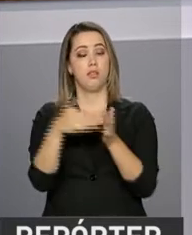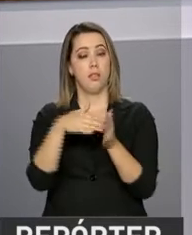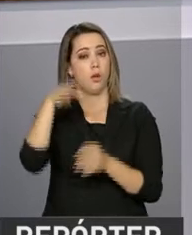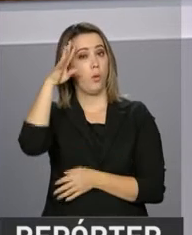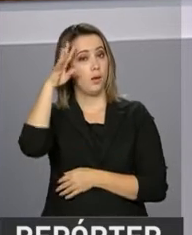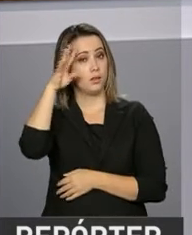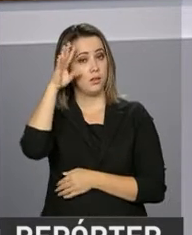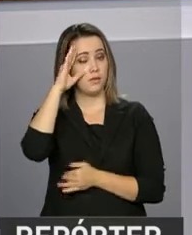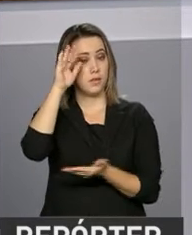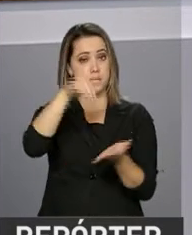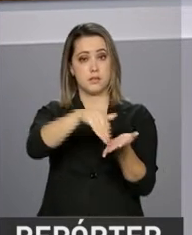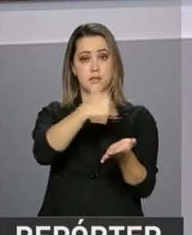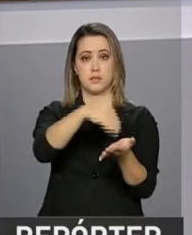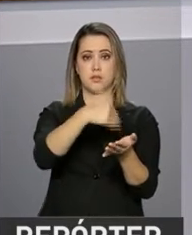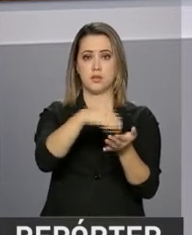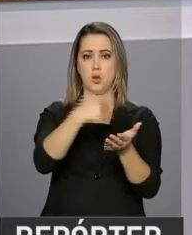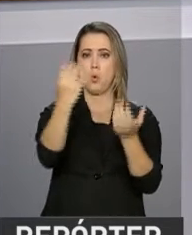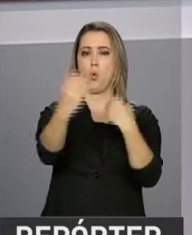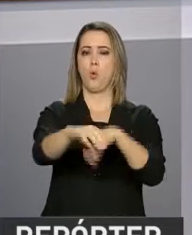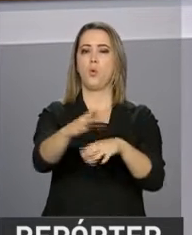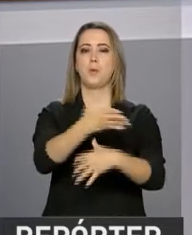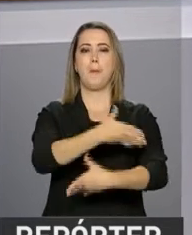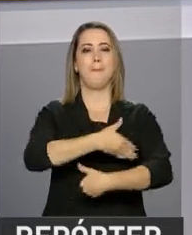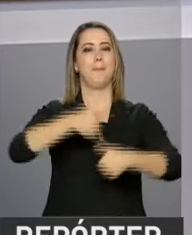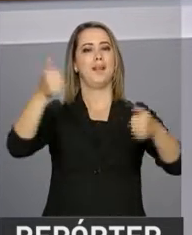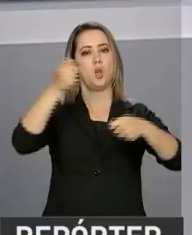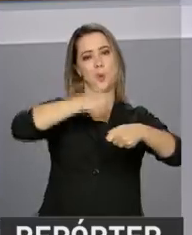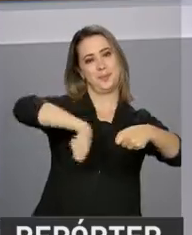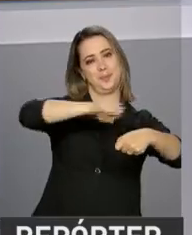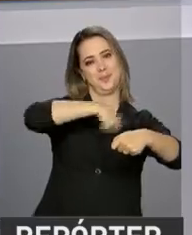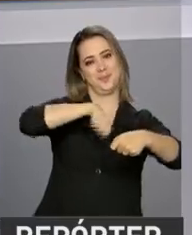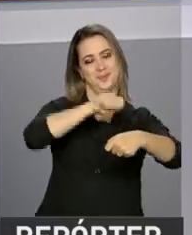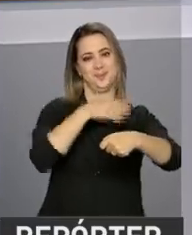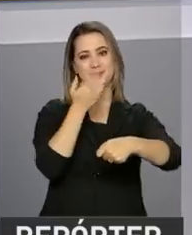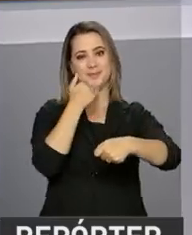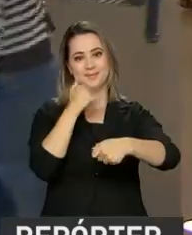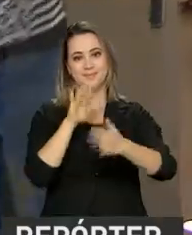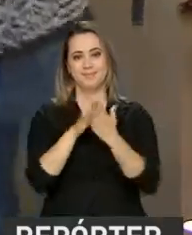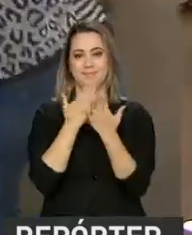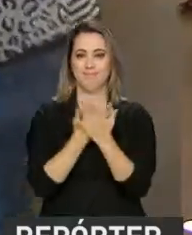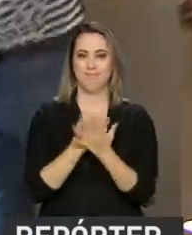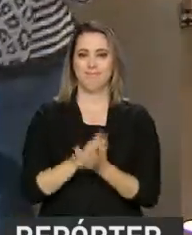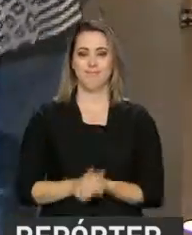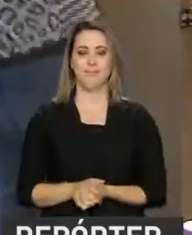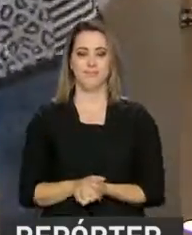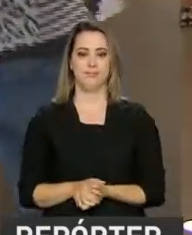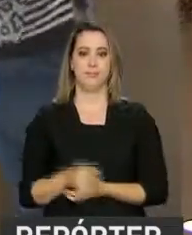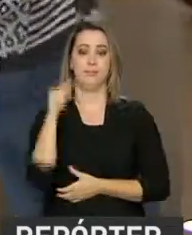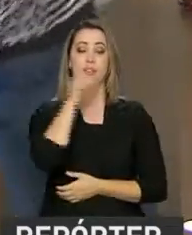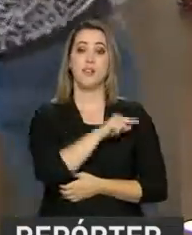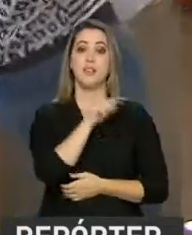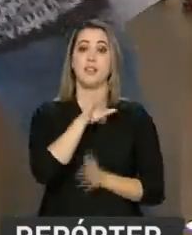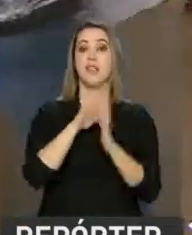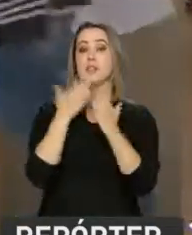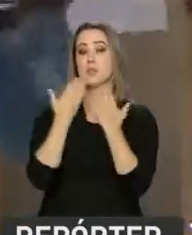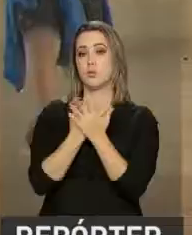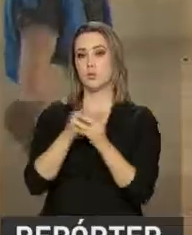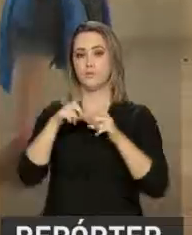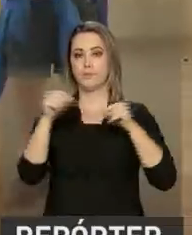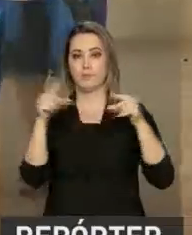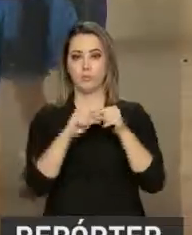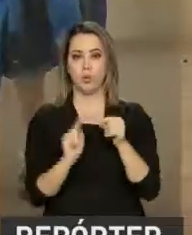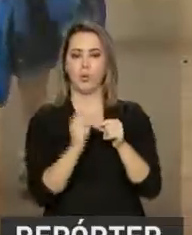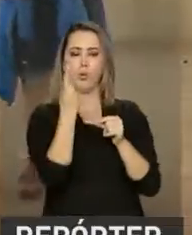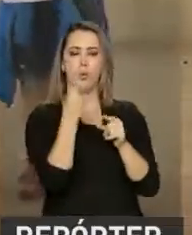as inscrições para o concurso Melhores Receitas da Alimentação Escolar. Nesta escola de Brasília, uma